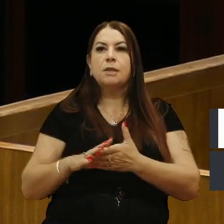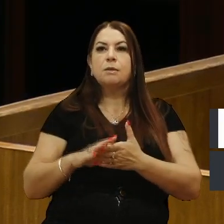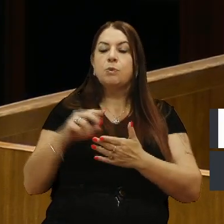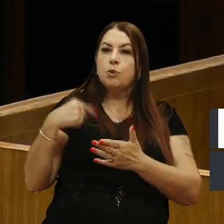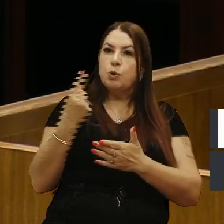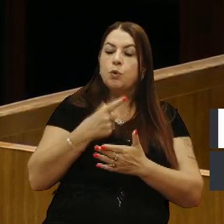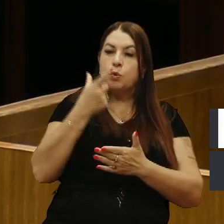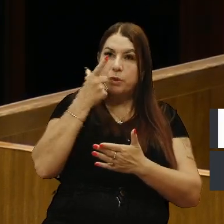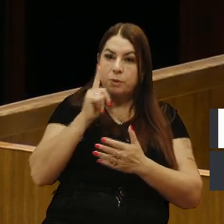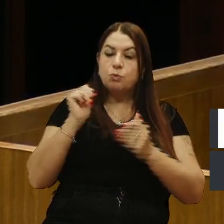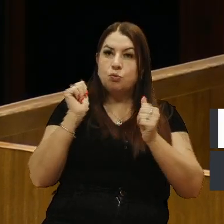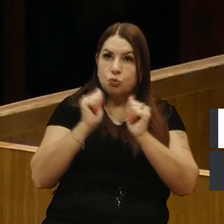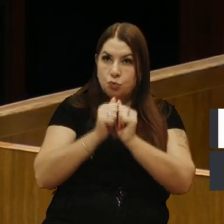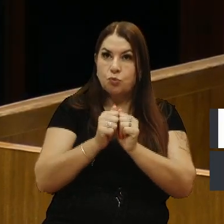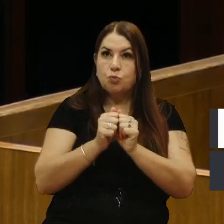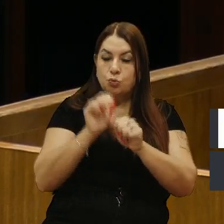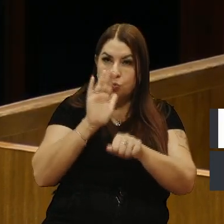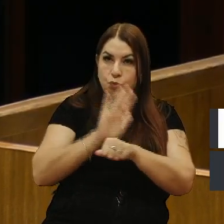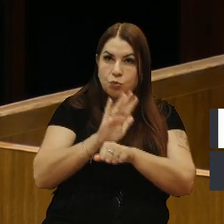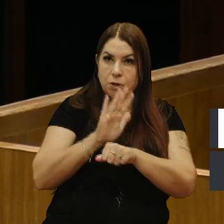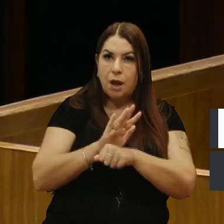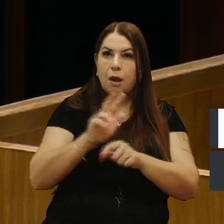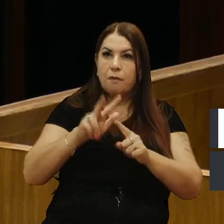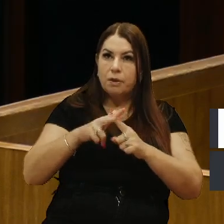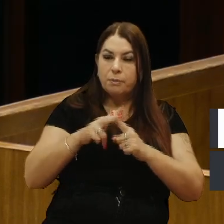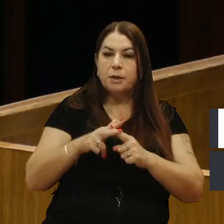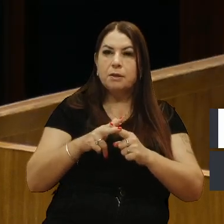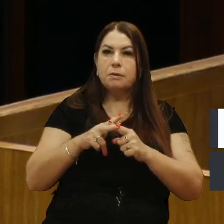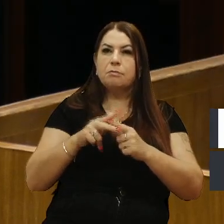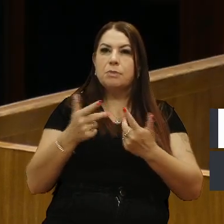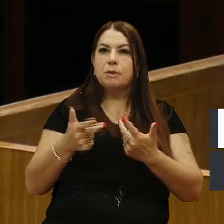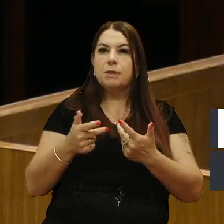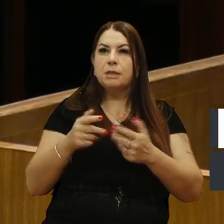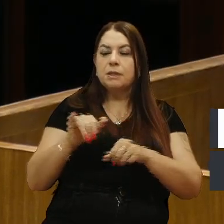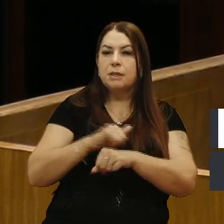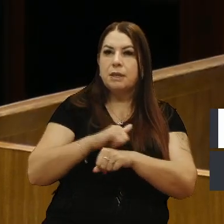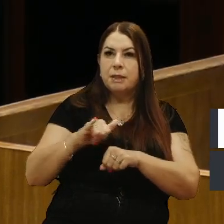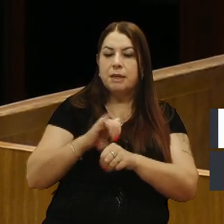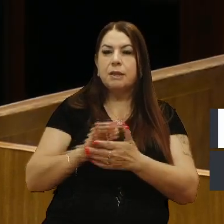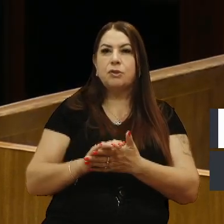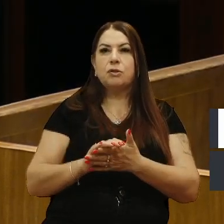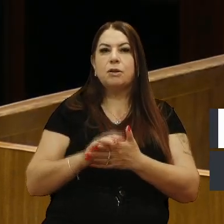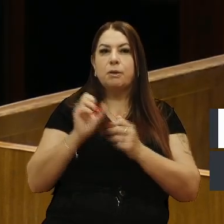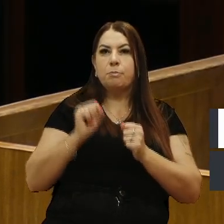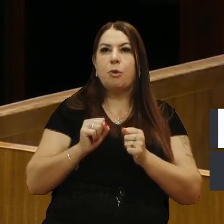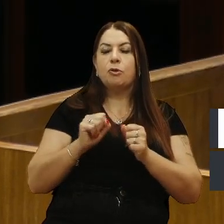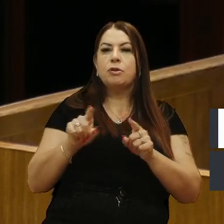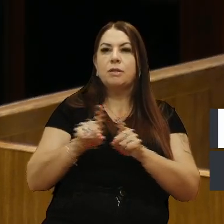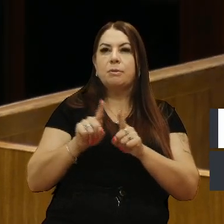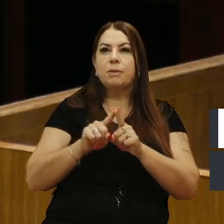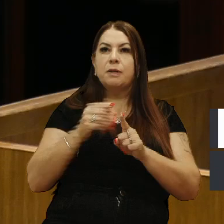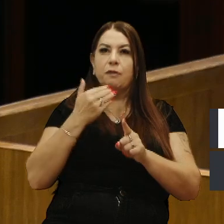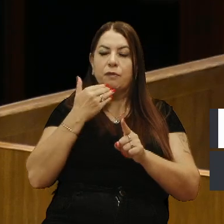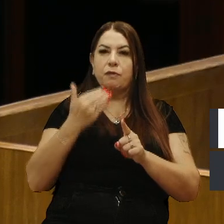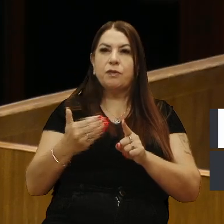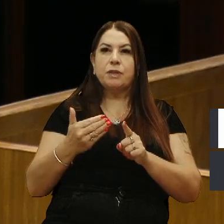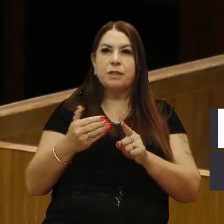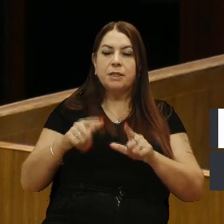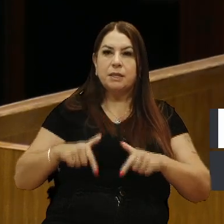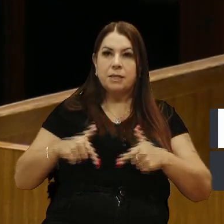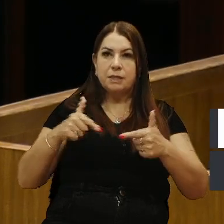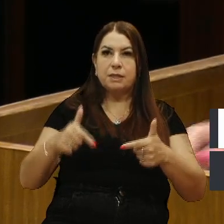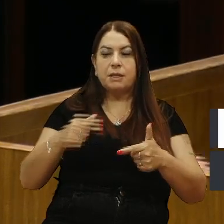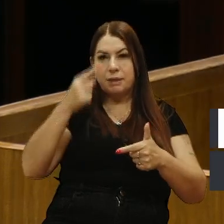nós possamos juntos auxiliar com ferramentas, mecanismos e estratégias que podem, inclusive, favorecer as ações